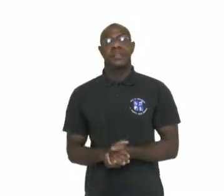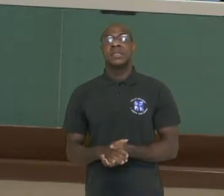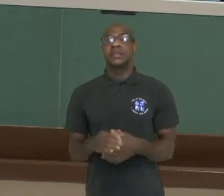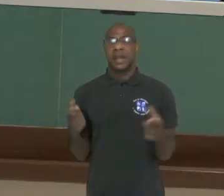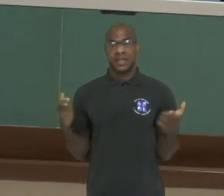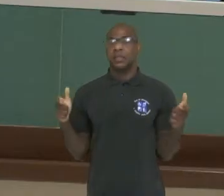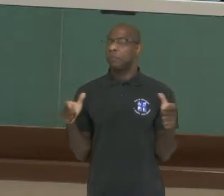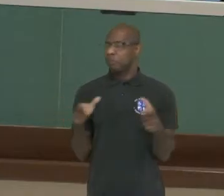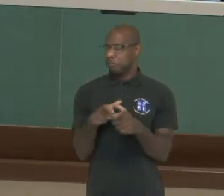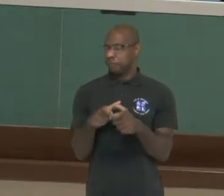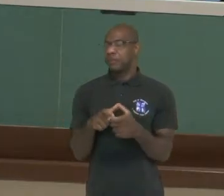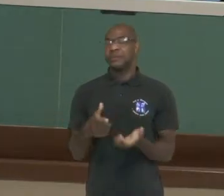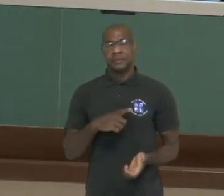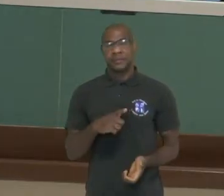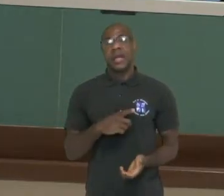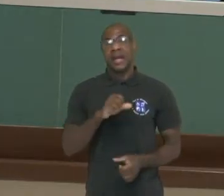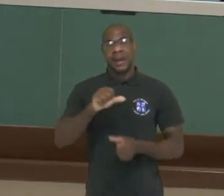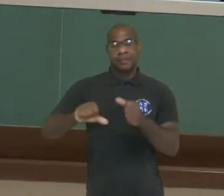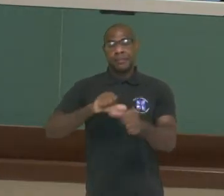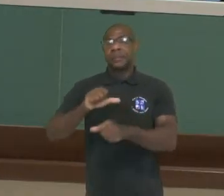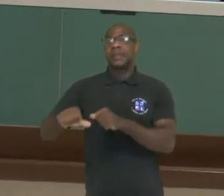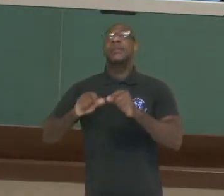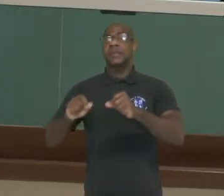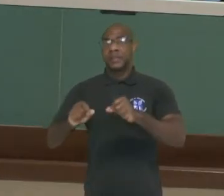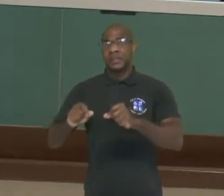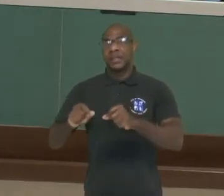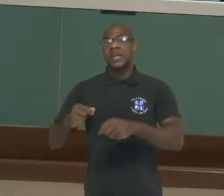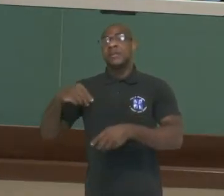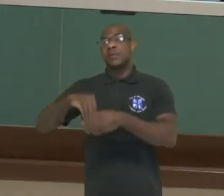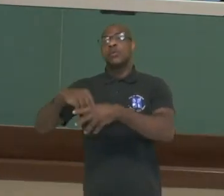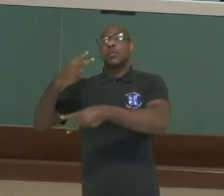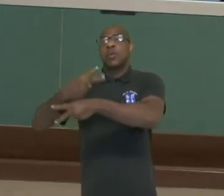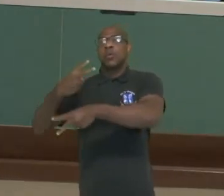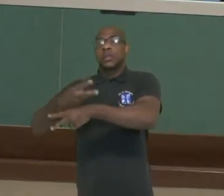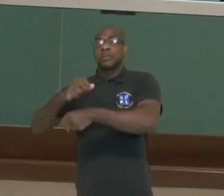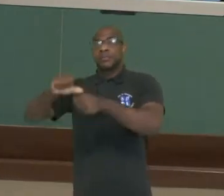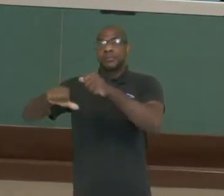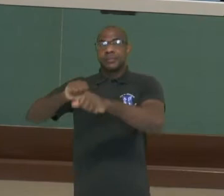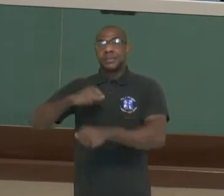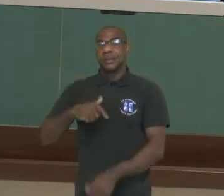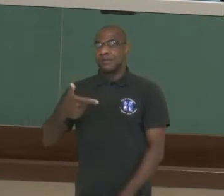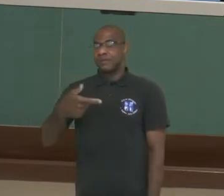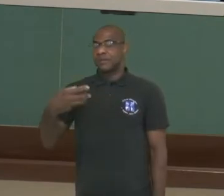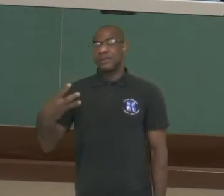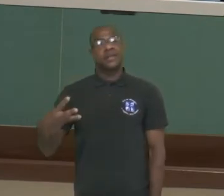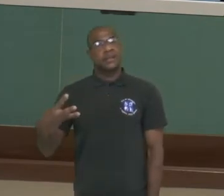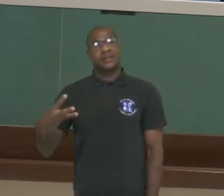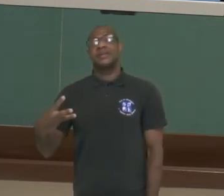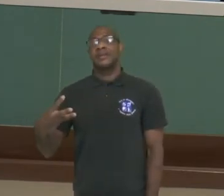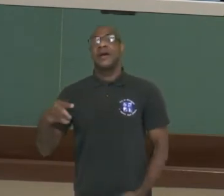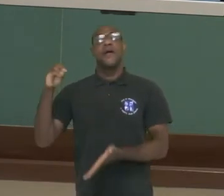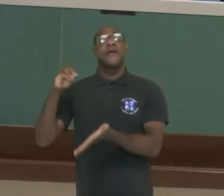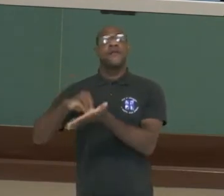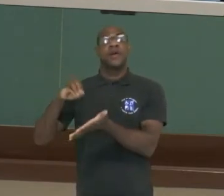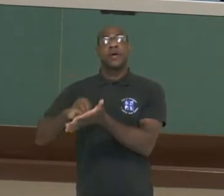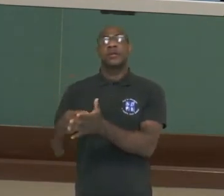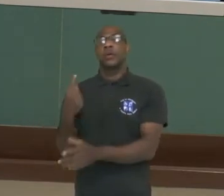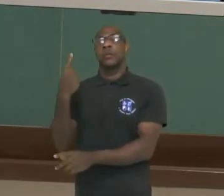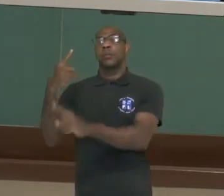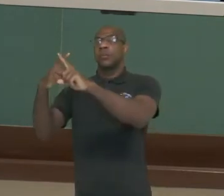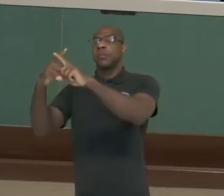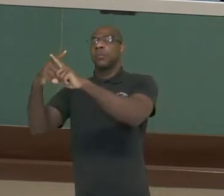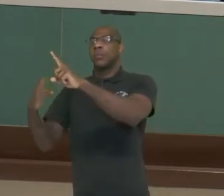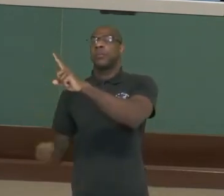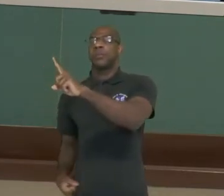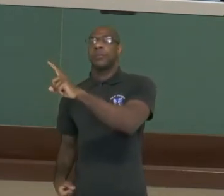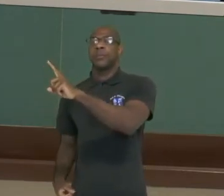alteração no cromossomo sexual. Nesse que seria ali o 23, Então, falta um